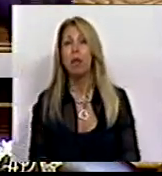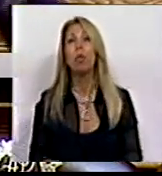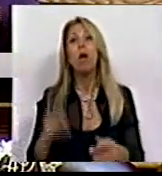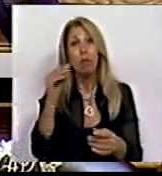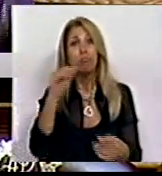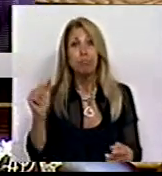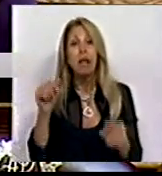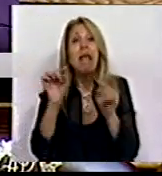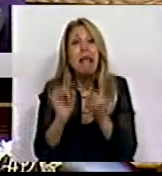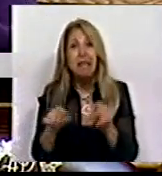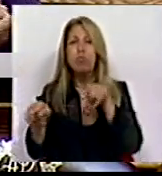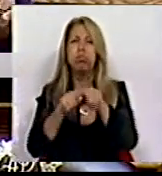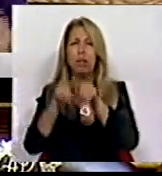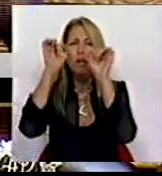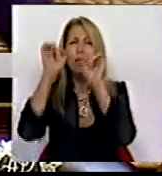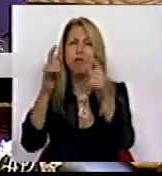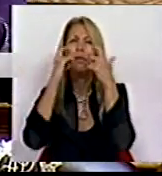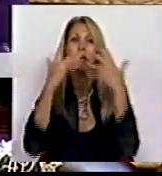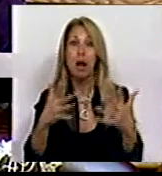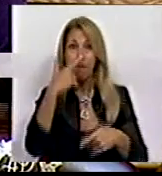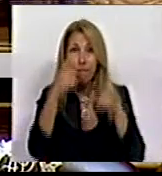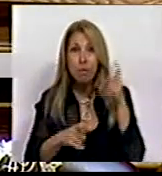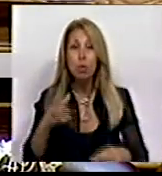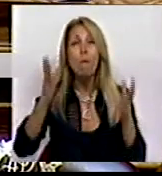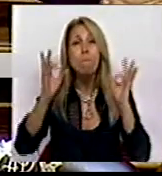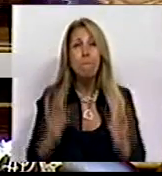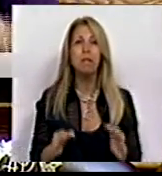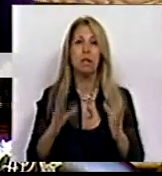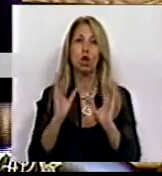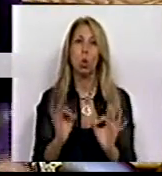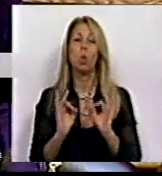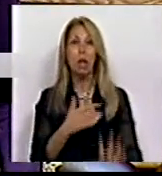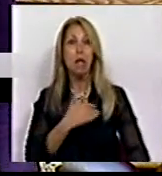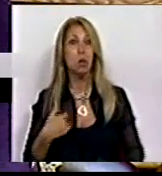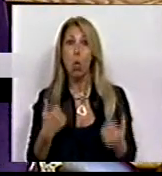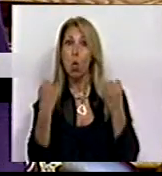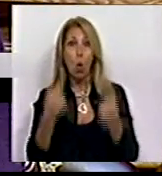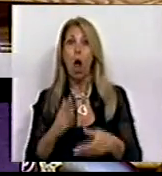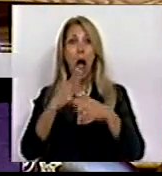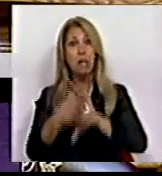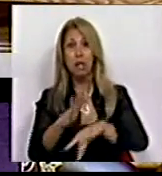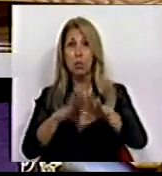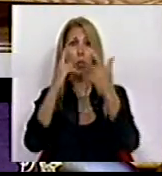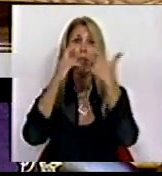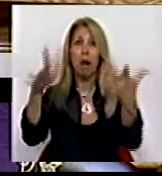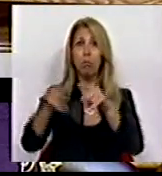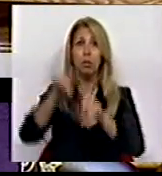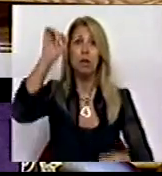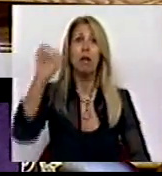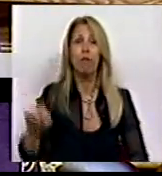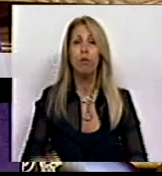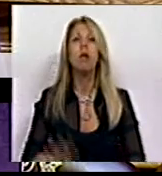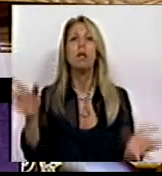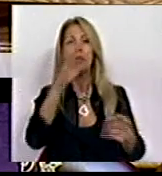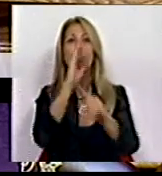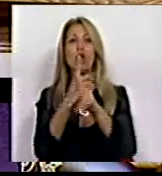De facto, que hoje as pessoas precisam de cuidados de saúde e não conseguem aceder por causa da vossa política. E ao mesmo tempo que cortam na